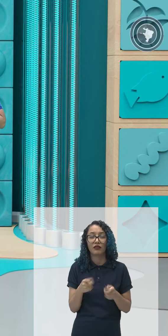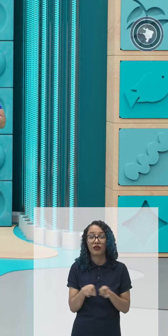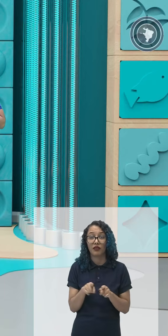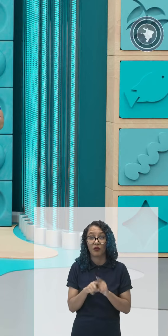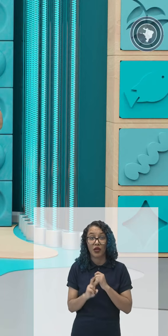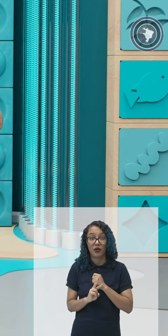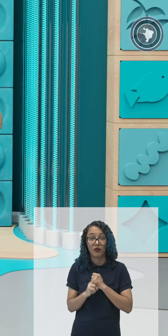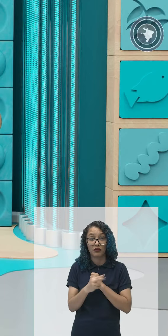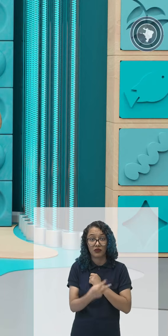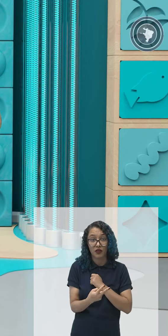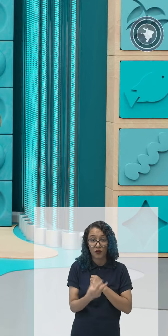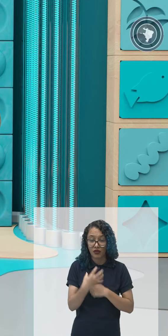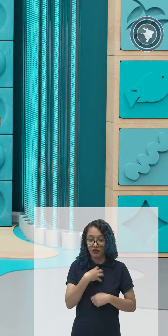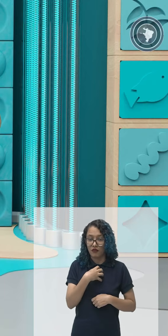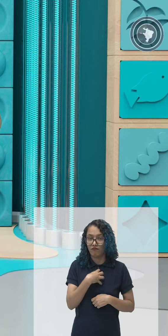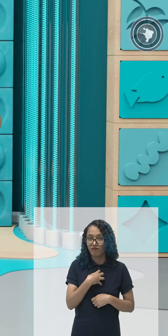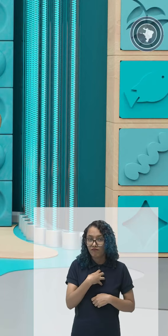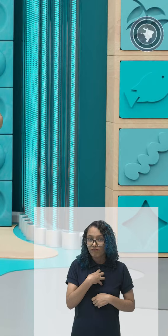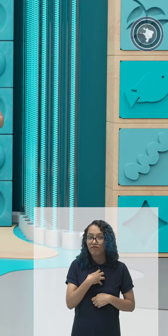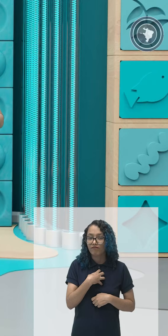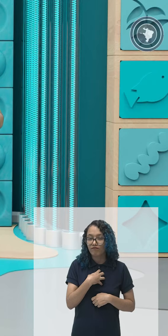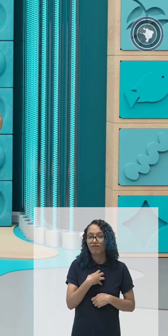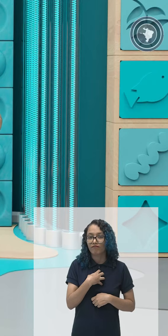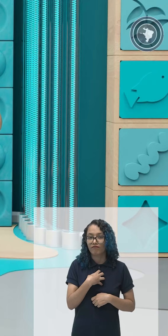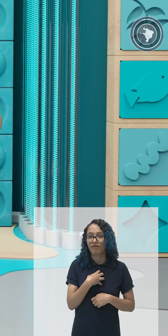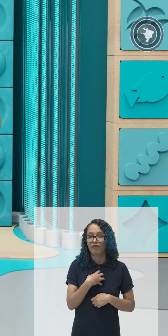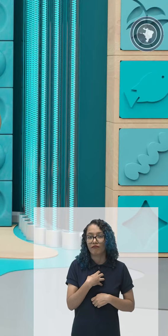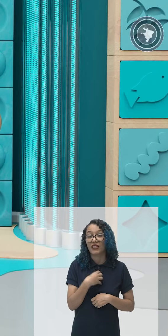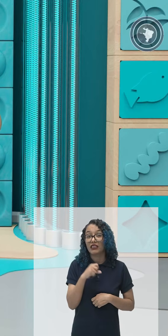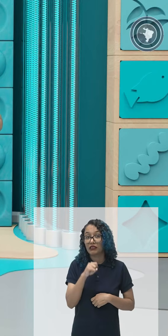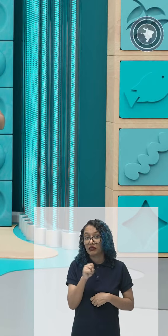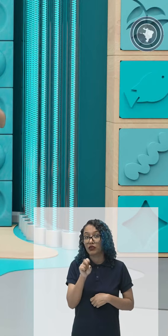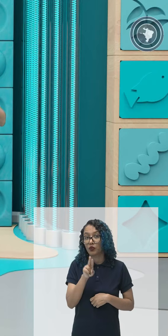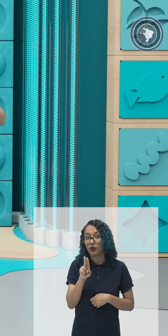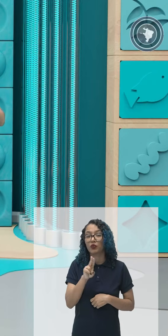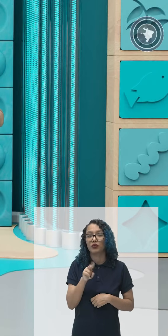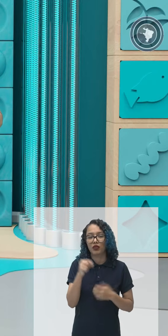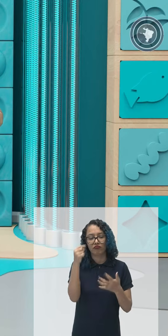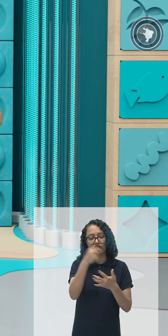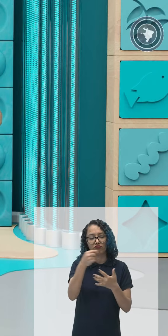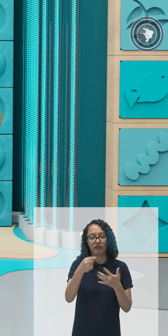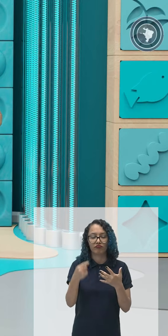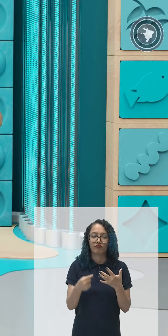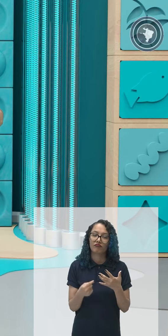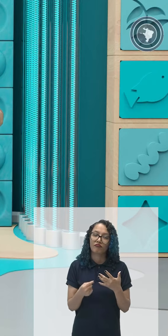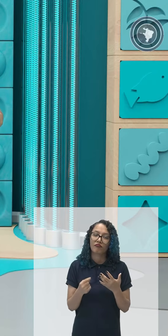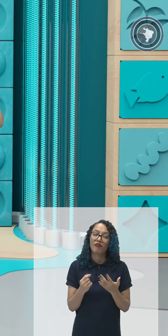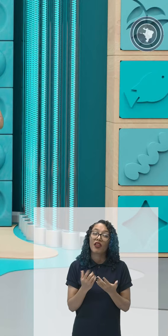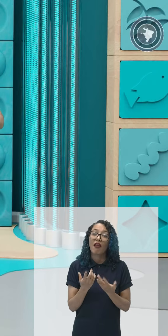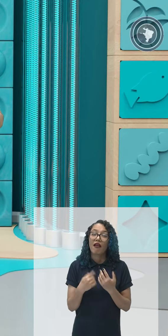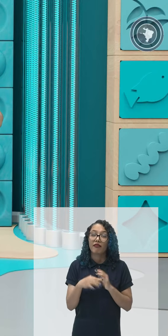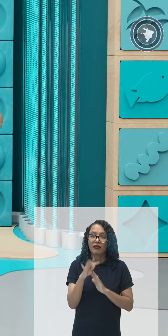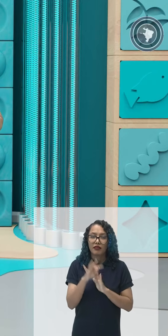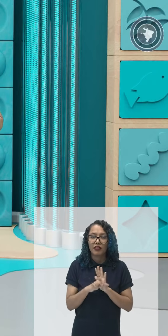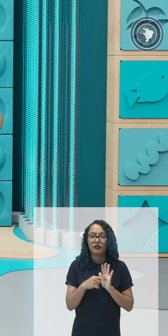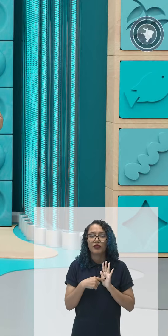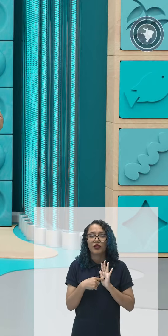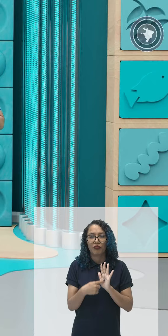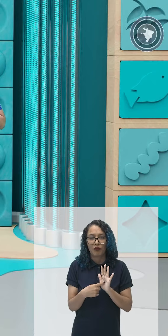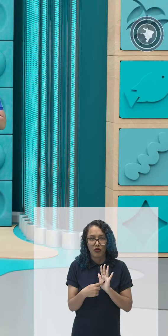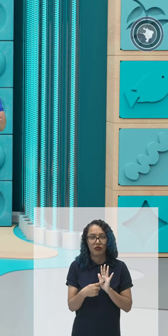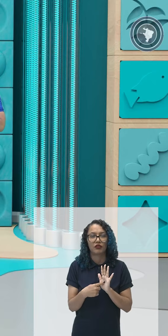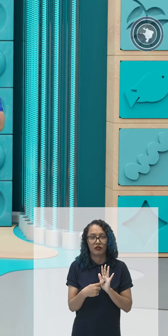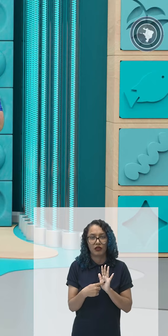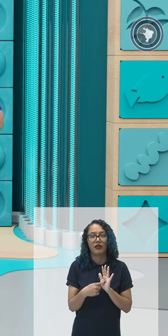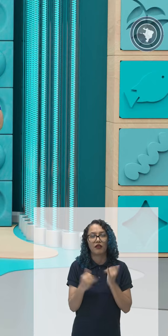efeitos colaterais que também podem ocorrer com o uso desse medicamento. Então, são textos que trazem essa